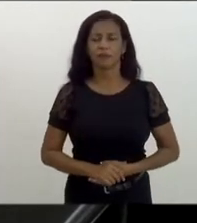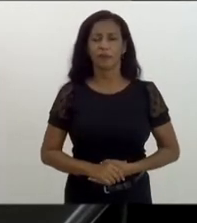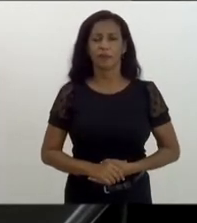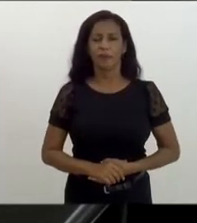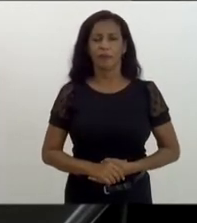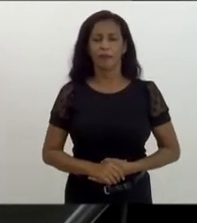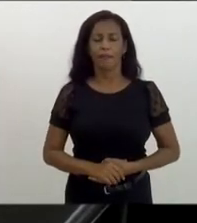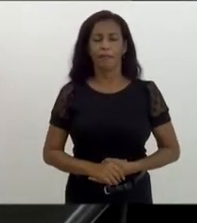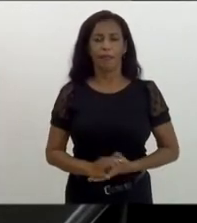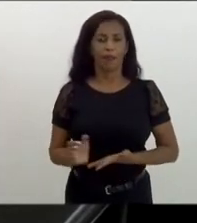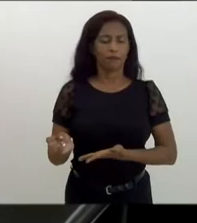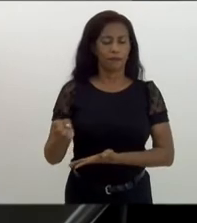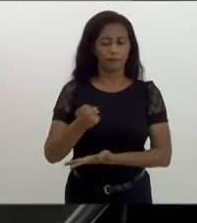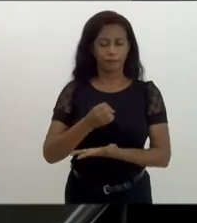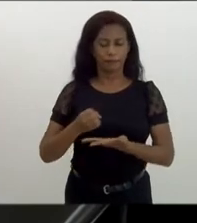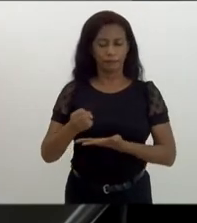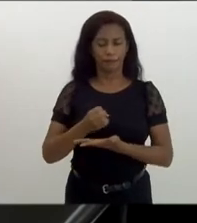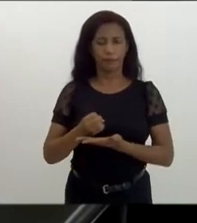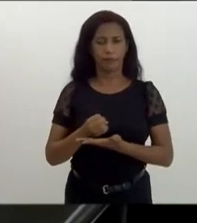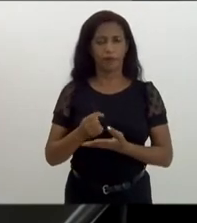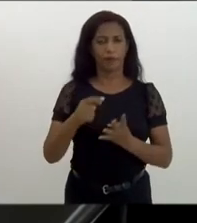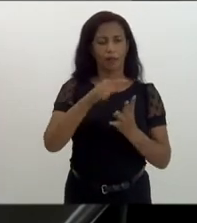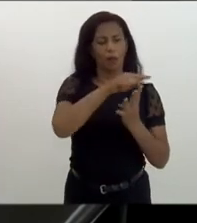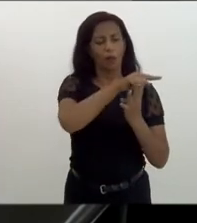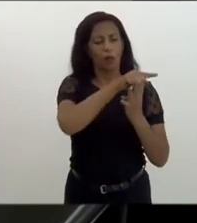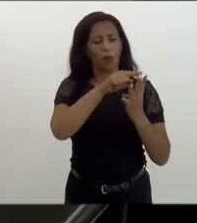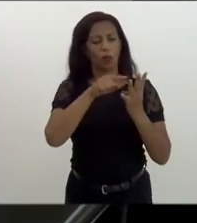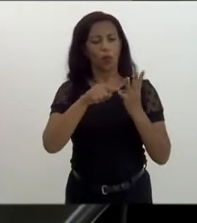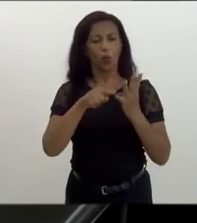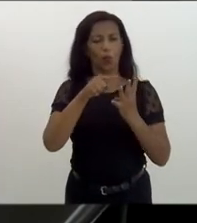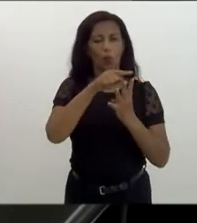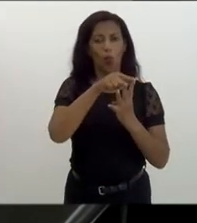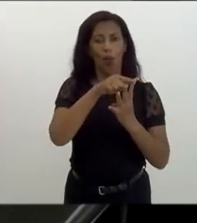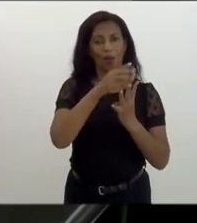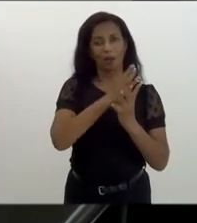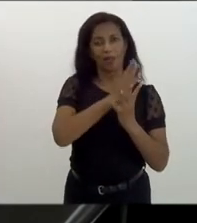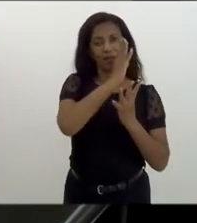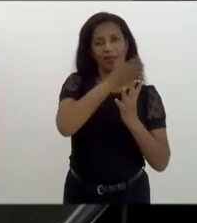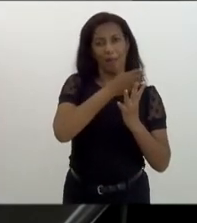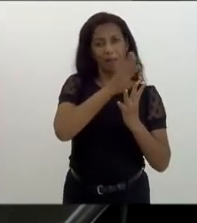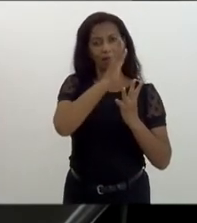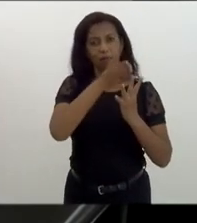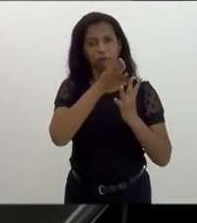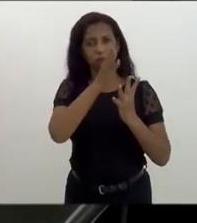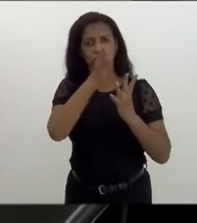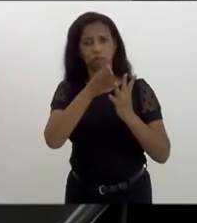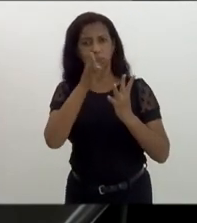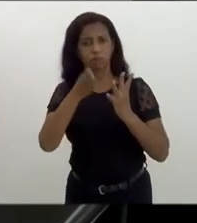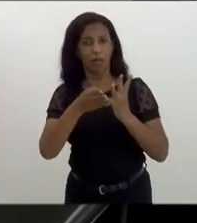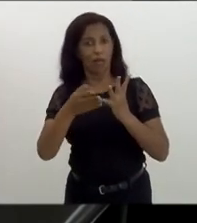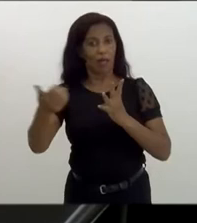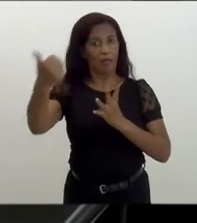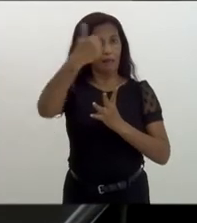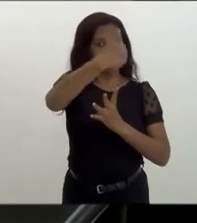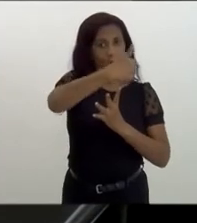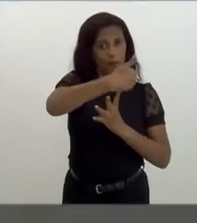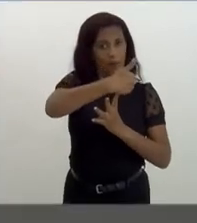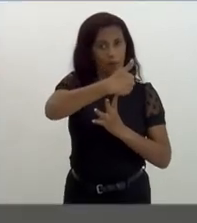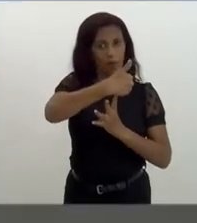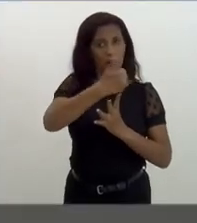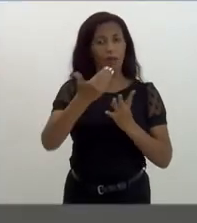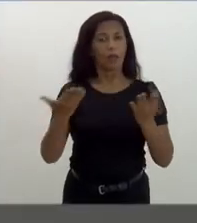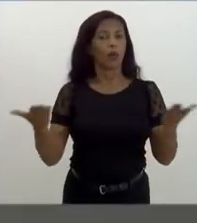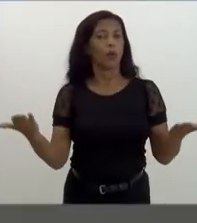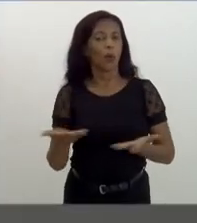é basicamente nós passamos por quatro grandes macrofases A primeira é a fase atual que as